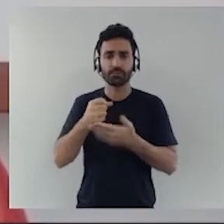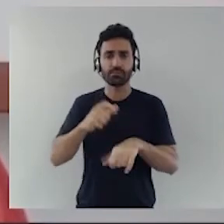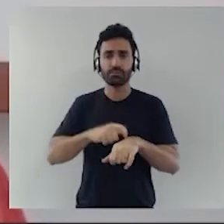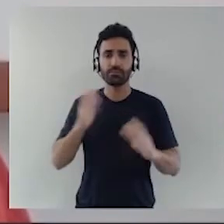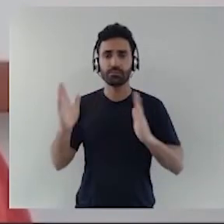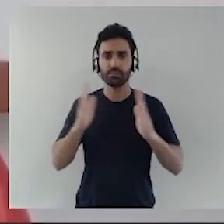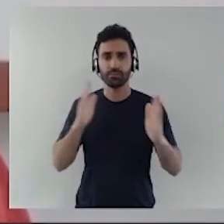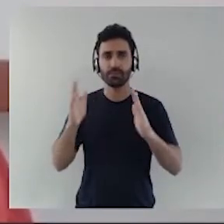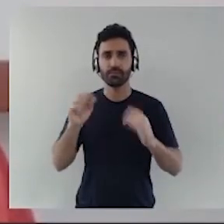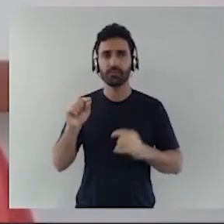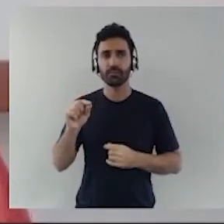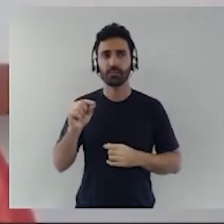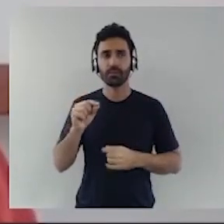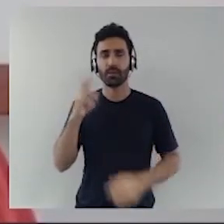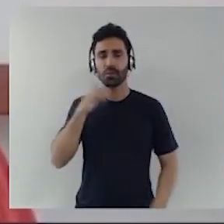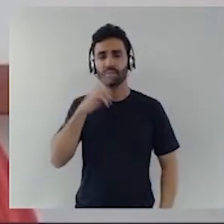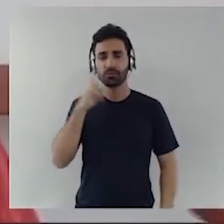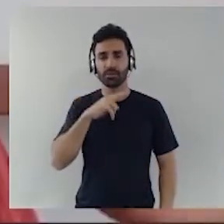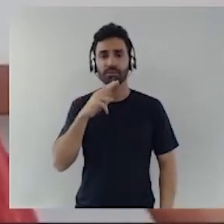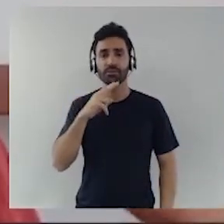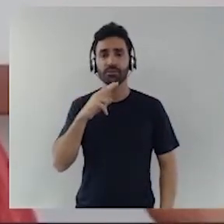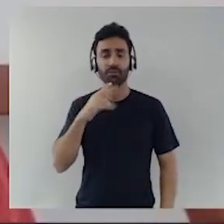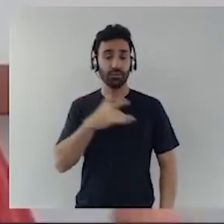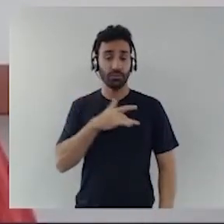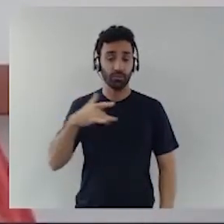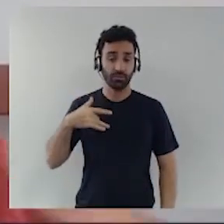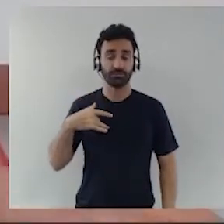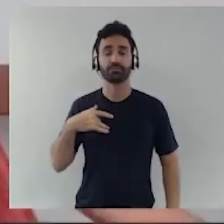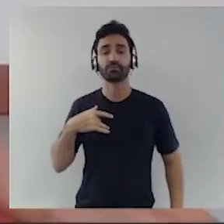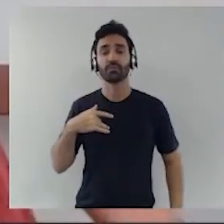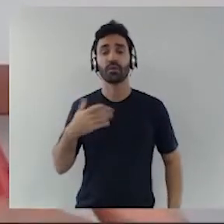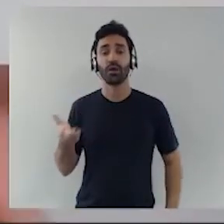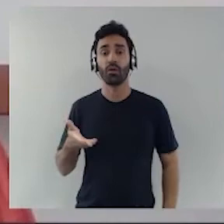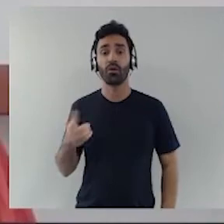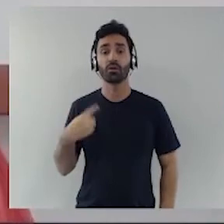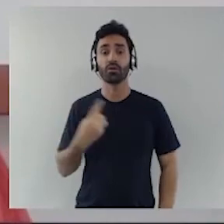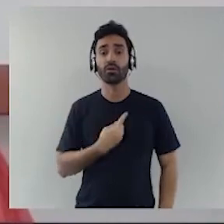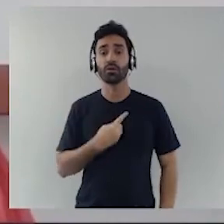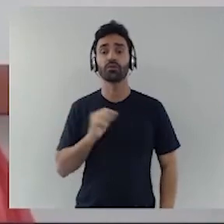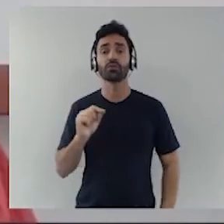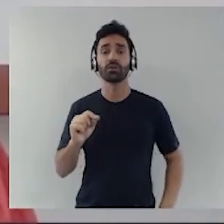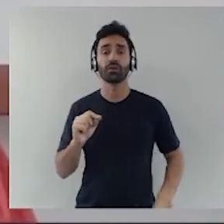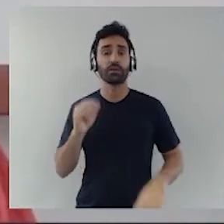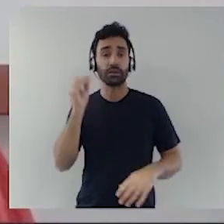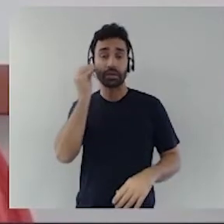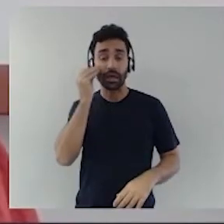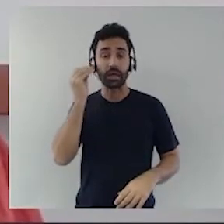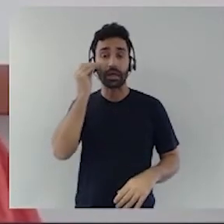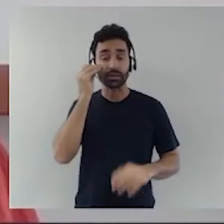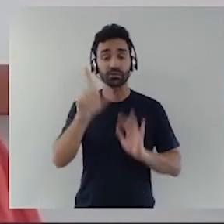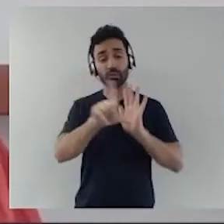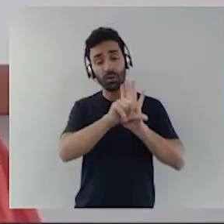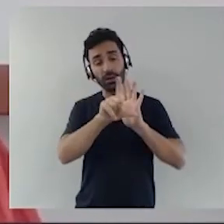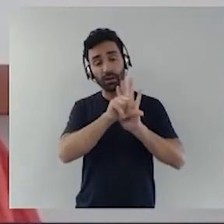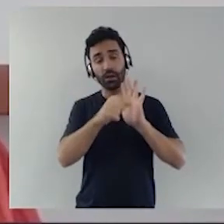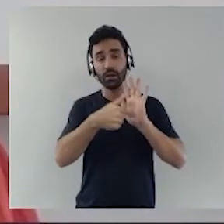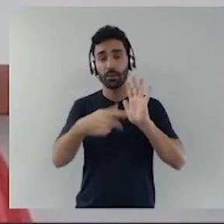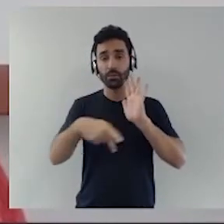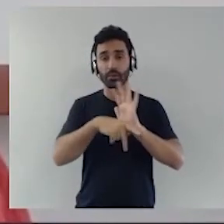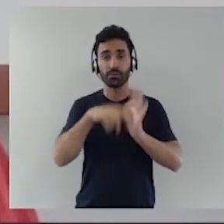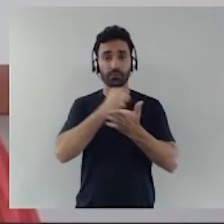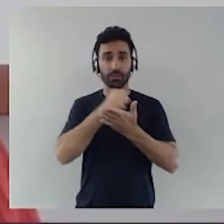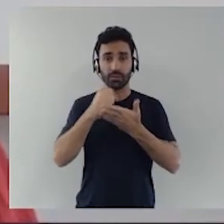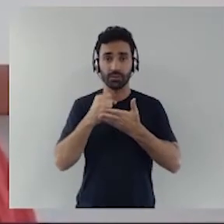emergência de saúde neste período em que nós estamos testando uma legislação própria de contratações e de